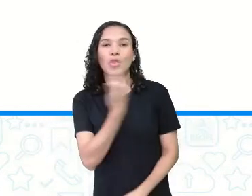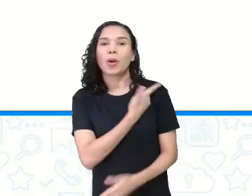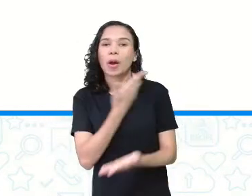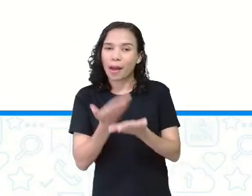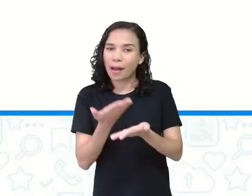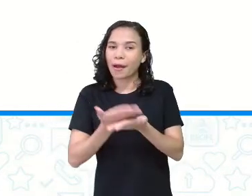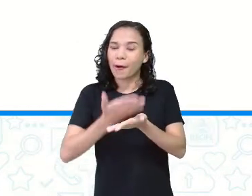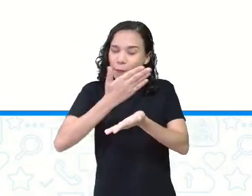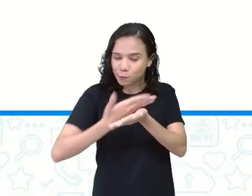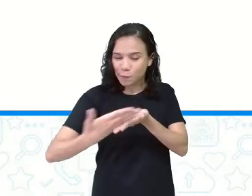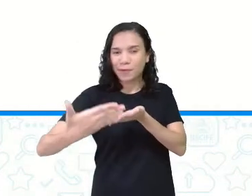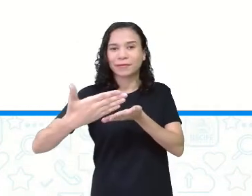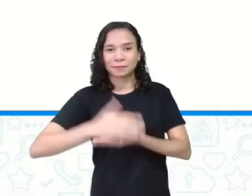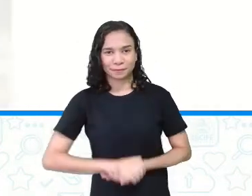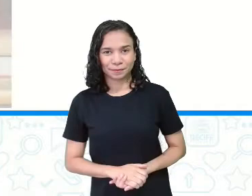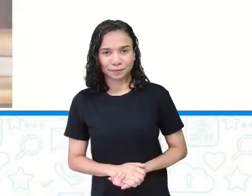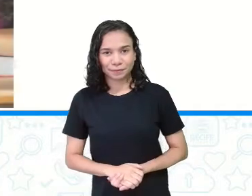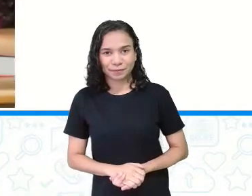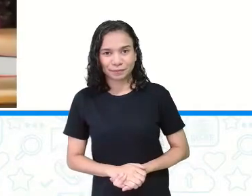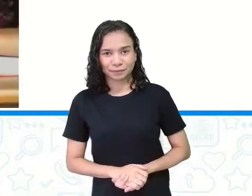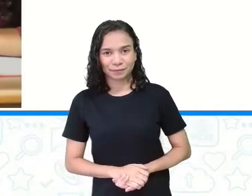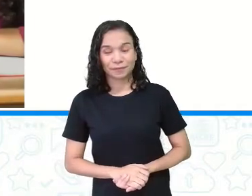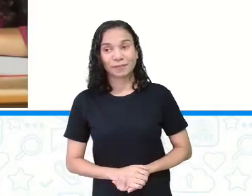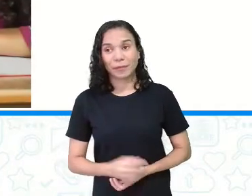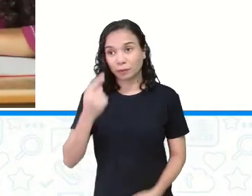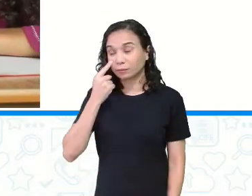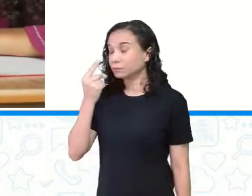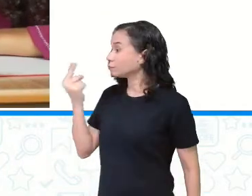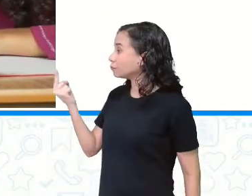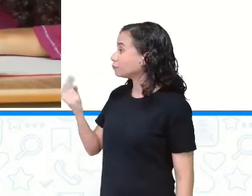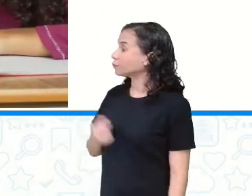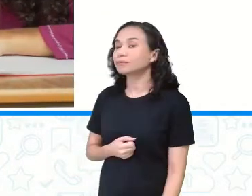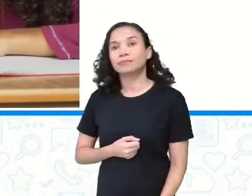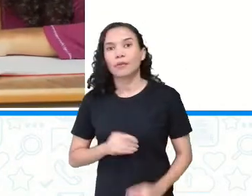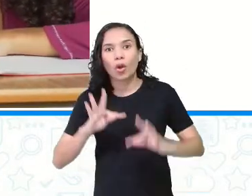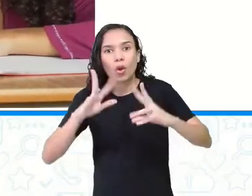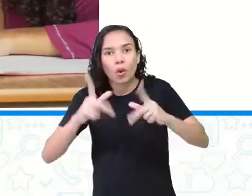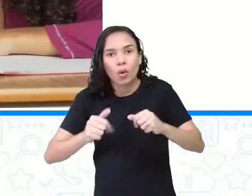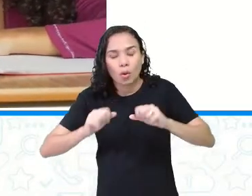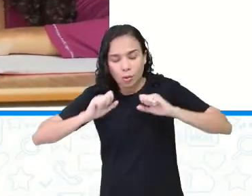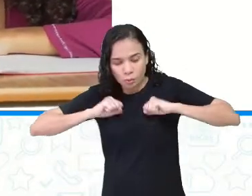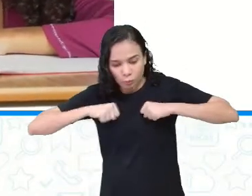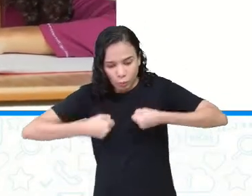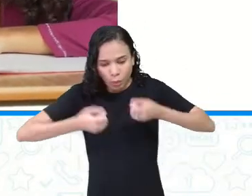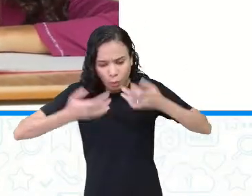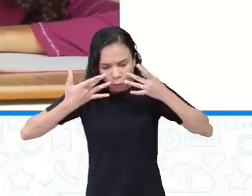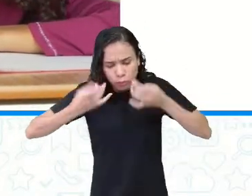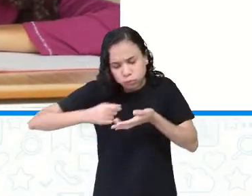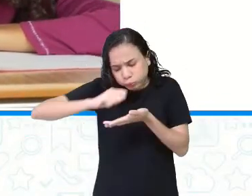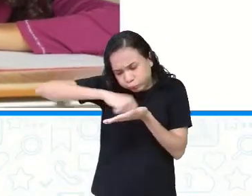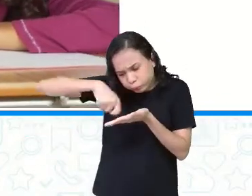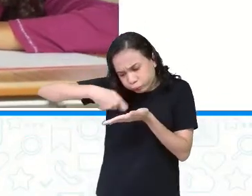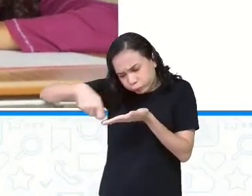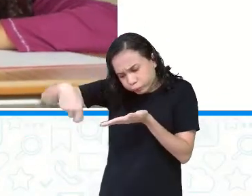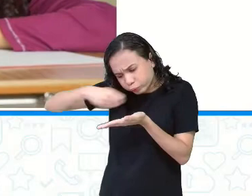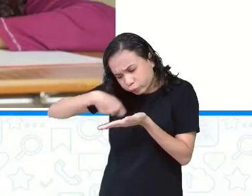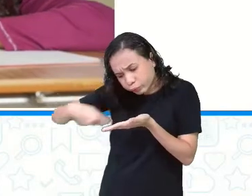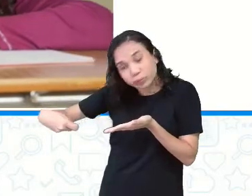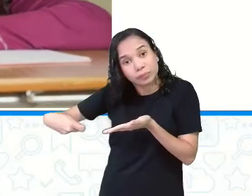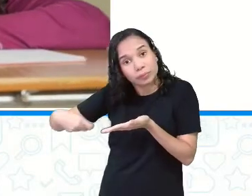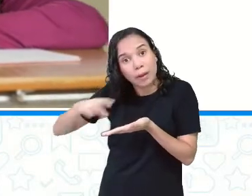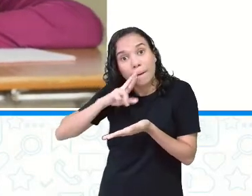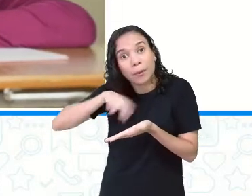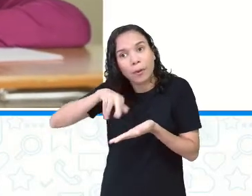já está começando. Olha só, todo mundo aí bem atento, fazendo as avaliações